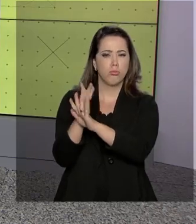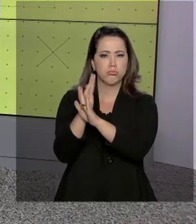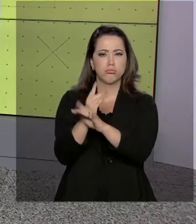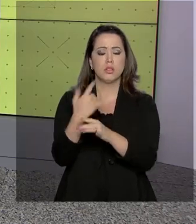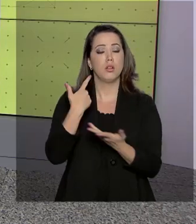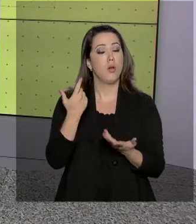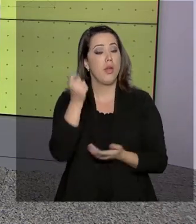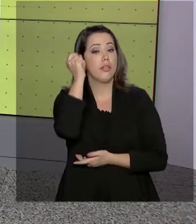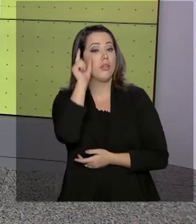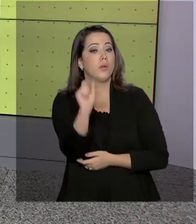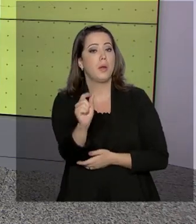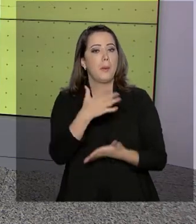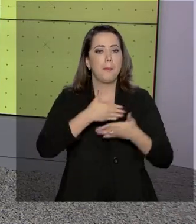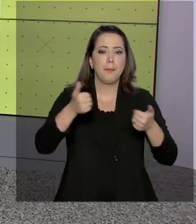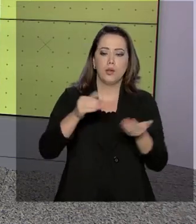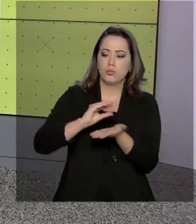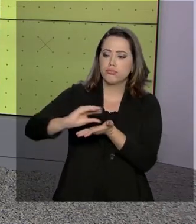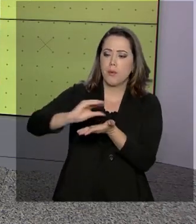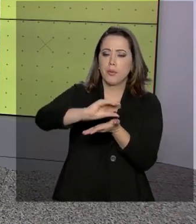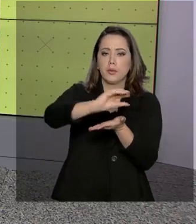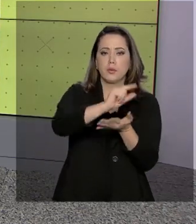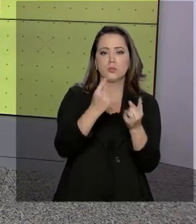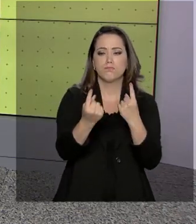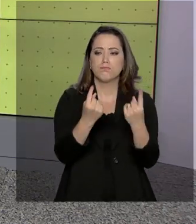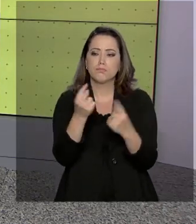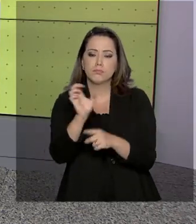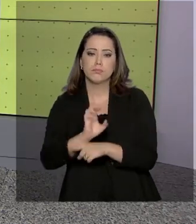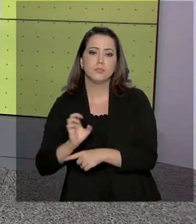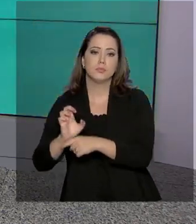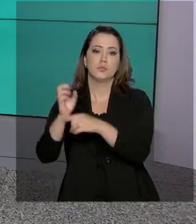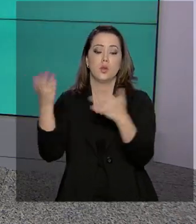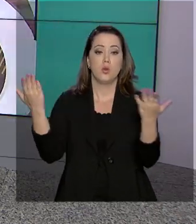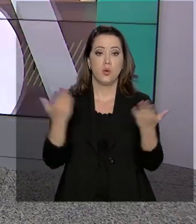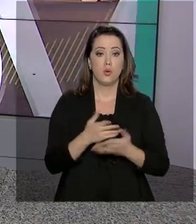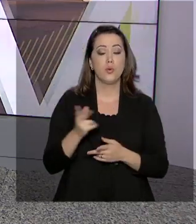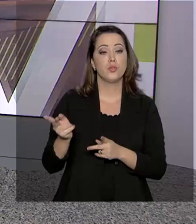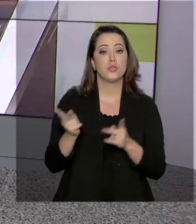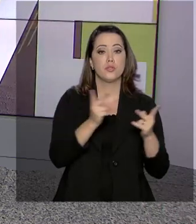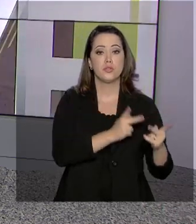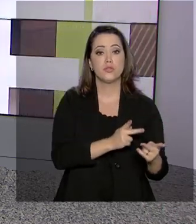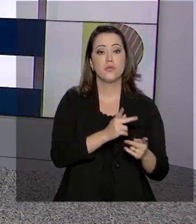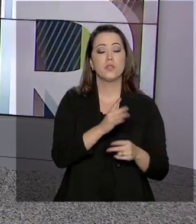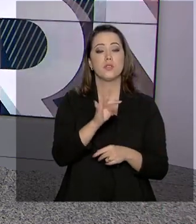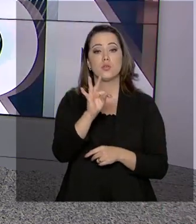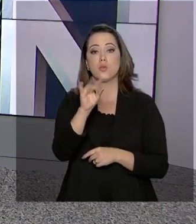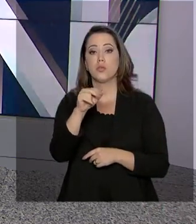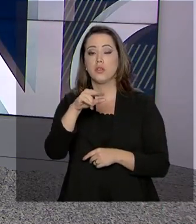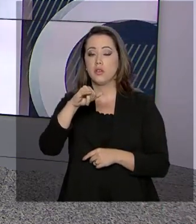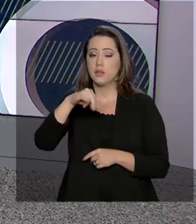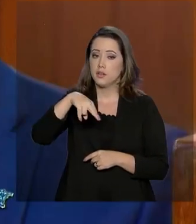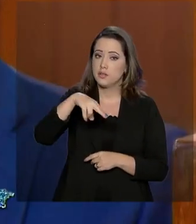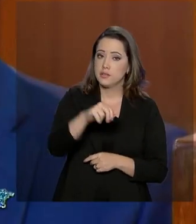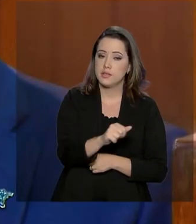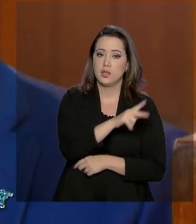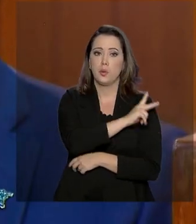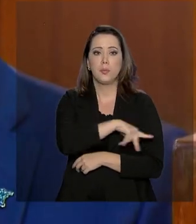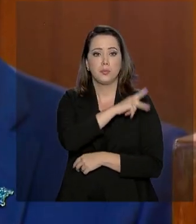melhor direcionamento de recursos para cada região hoje a visita foi a teresina no piauí